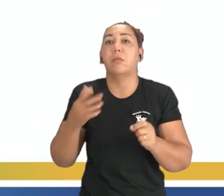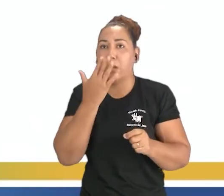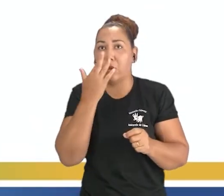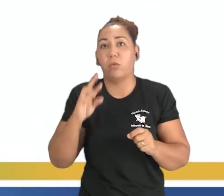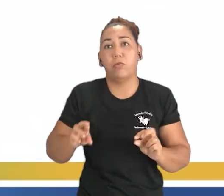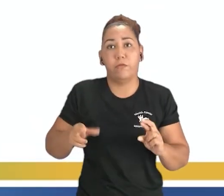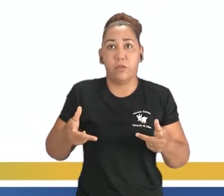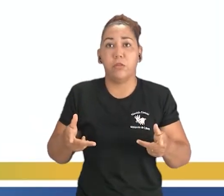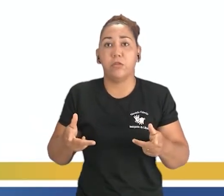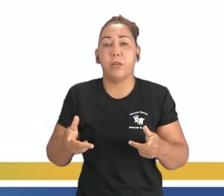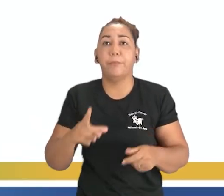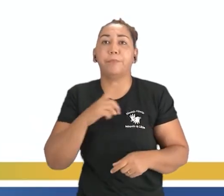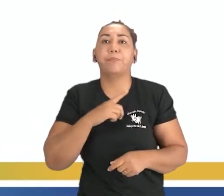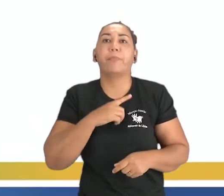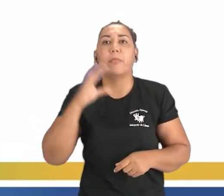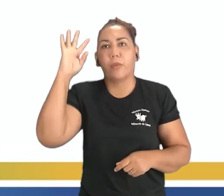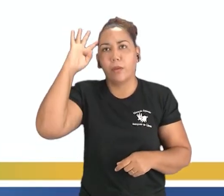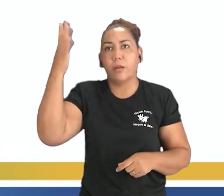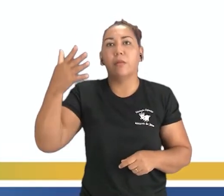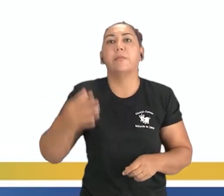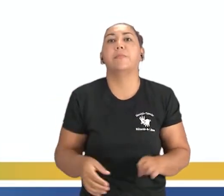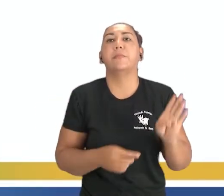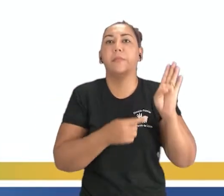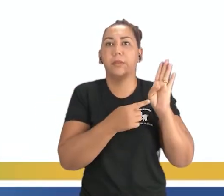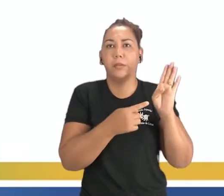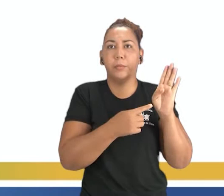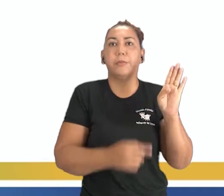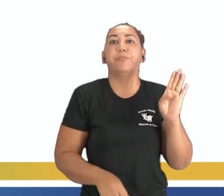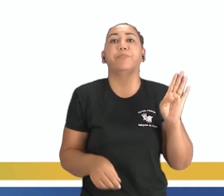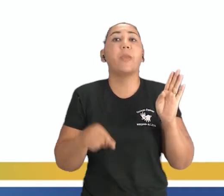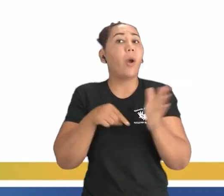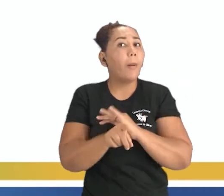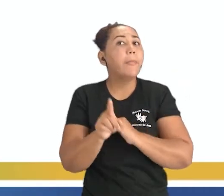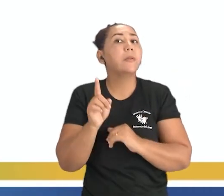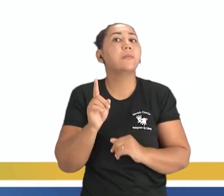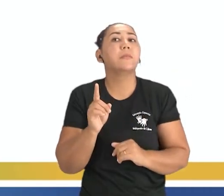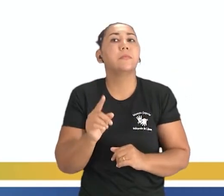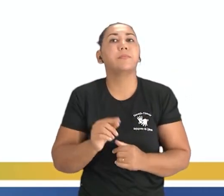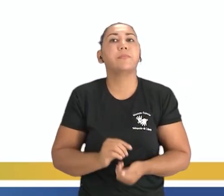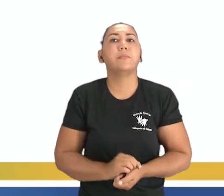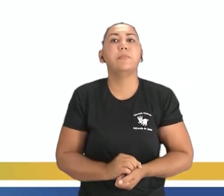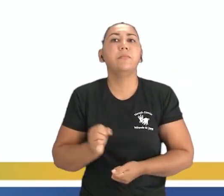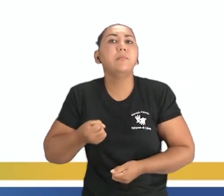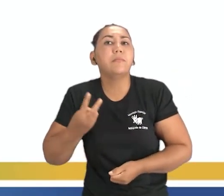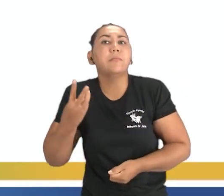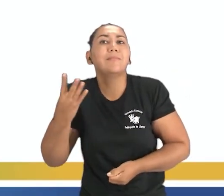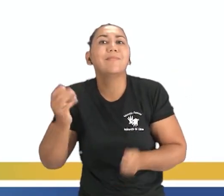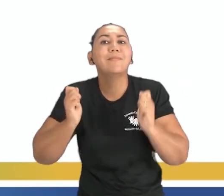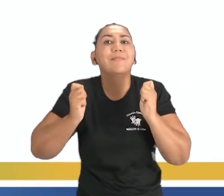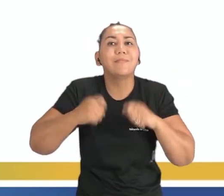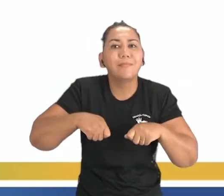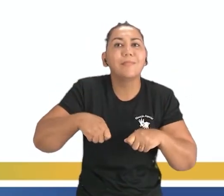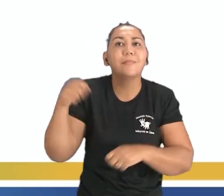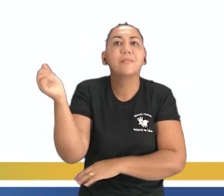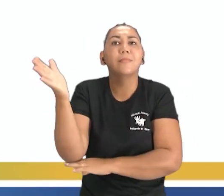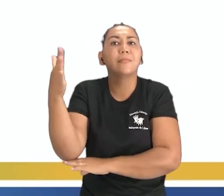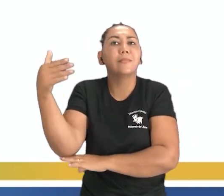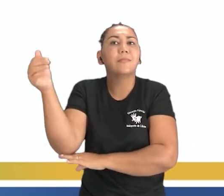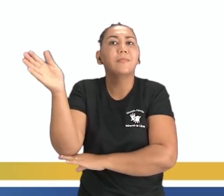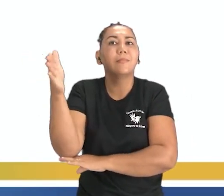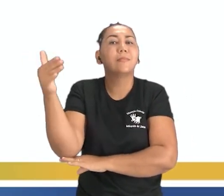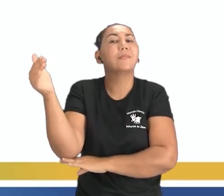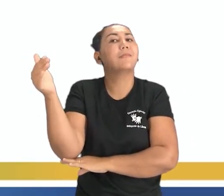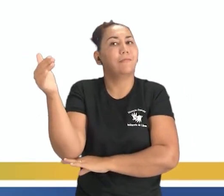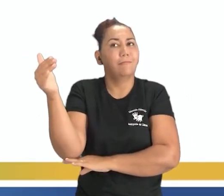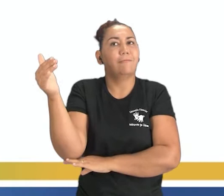Agora nós temos ainda a resolução para a letra B, olha só a pergunta da letra B. Quantas são as possíveis bandeiras